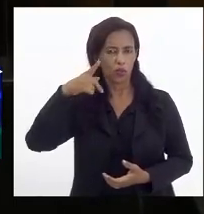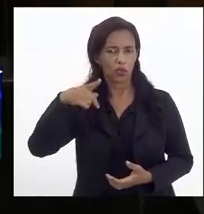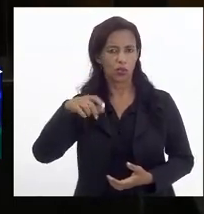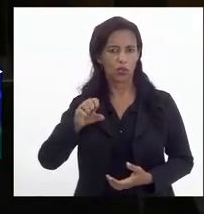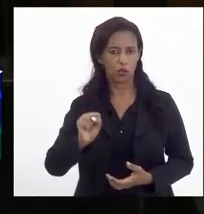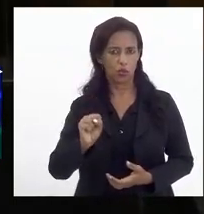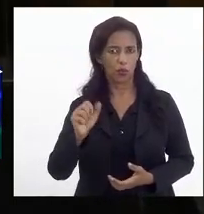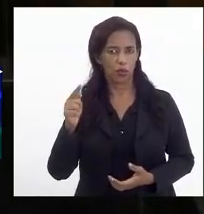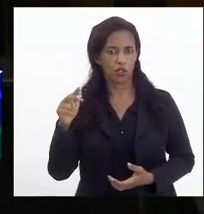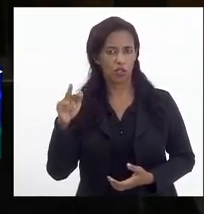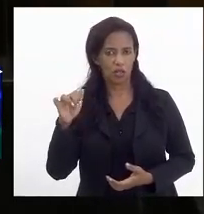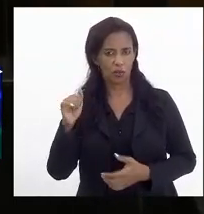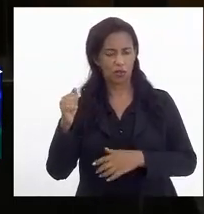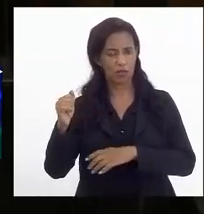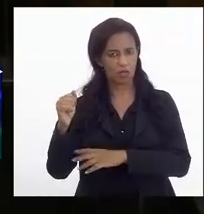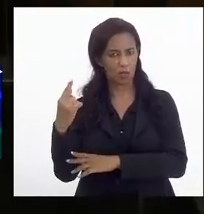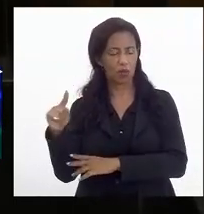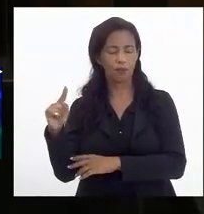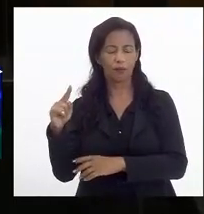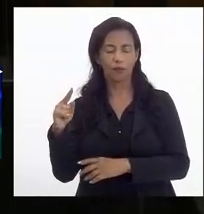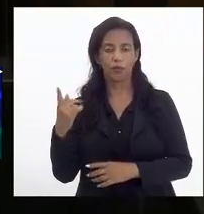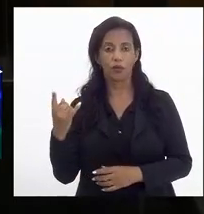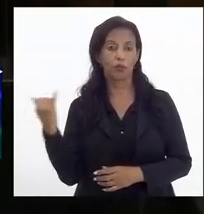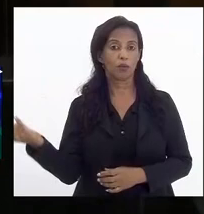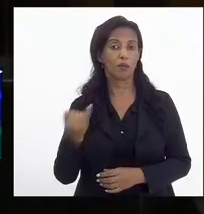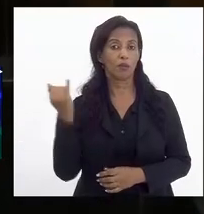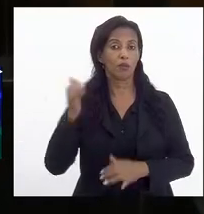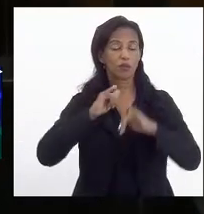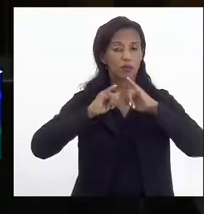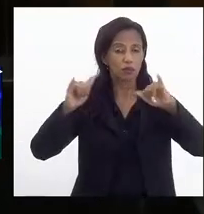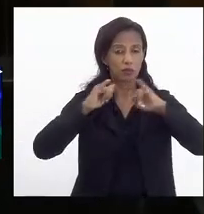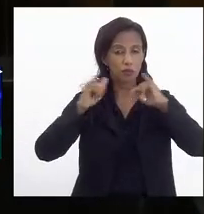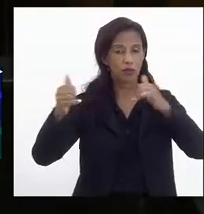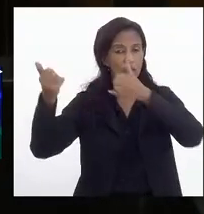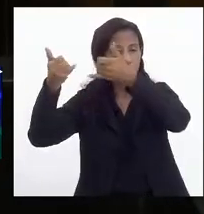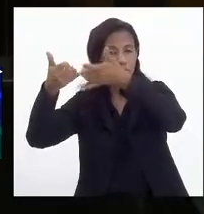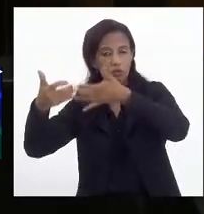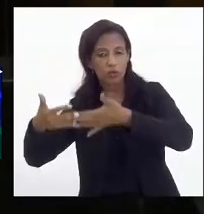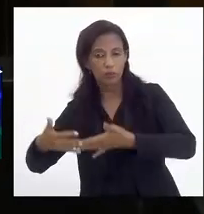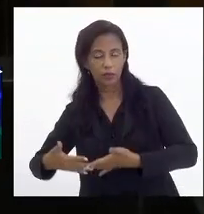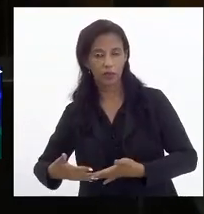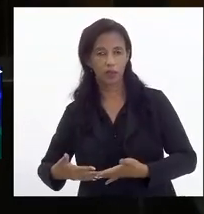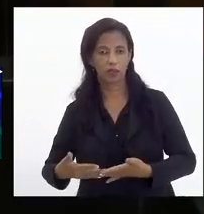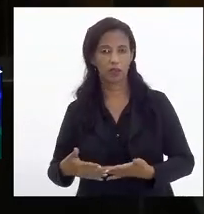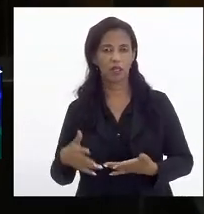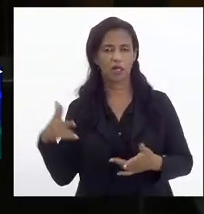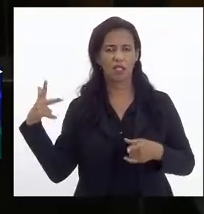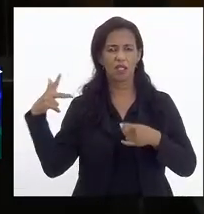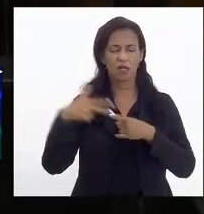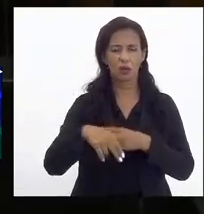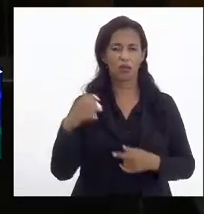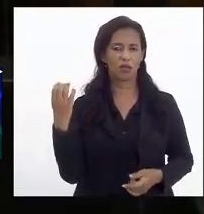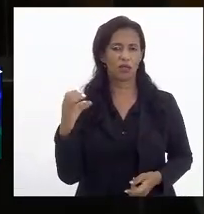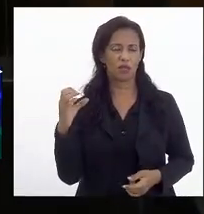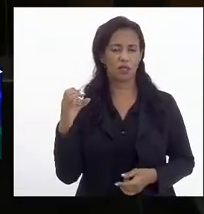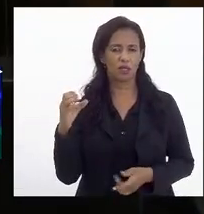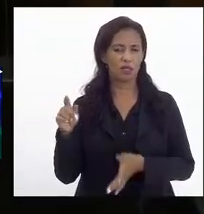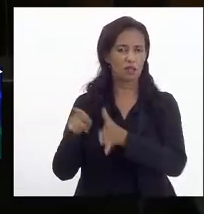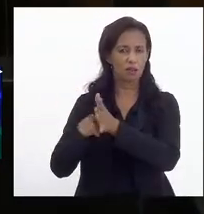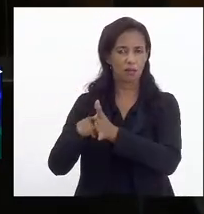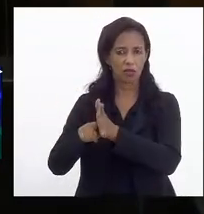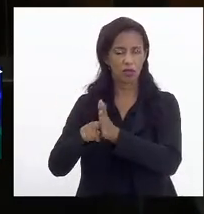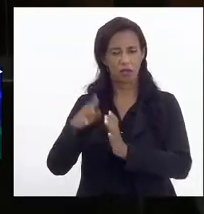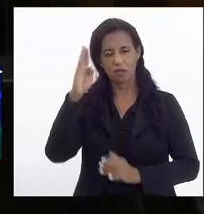pós-graduação das universidades brasileiras são importantes nota que detalha os efeitos deletérios desse corte na ciência na pesquisa